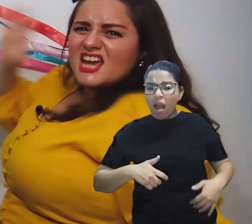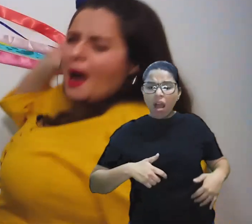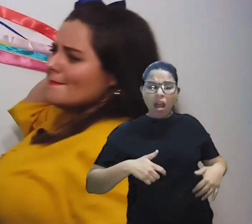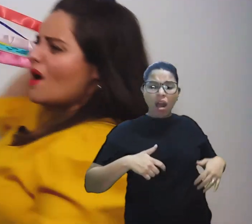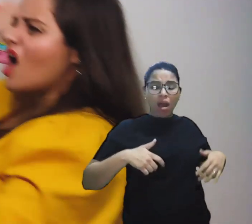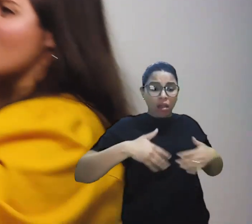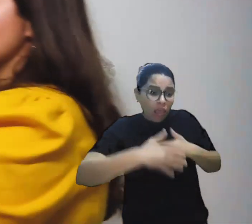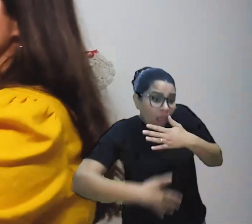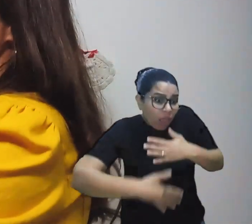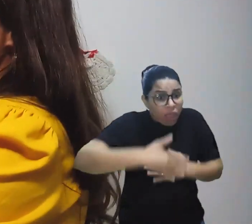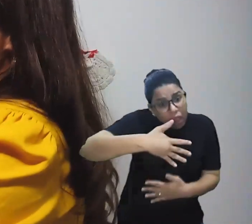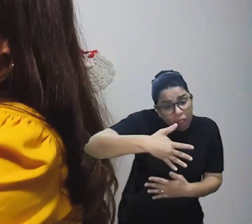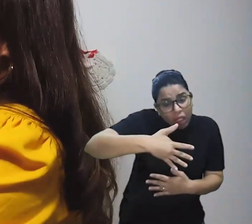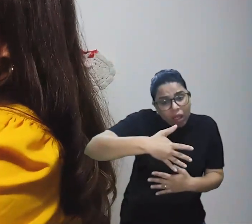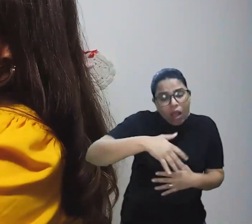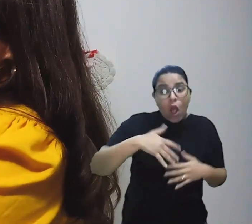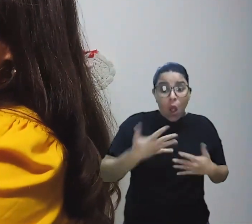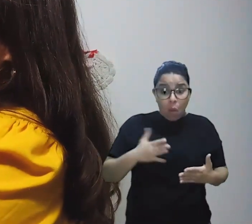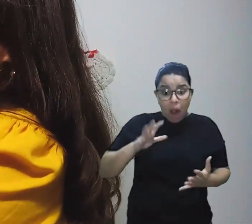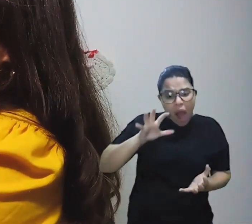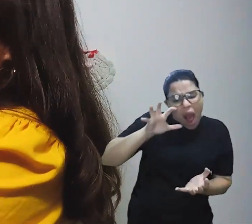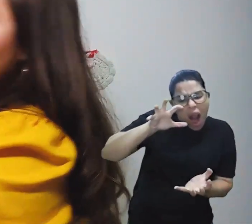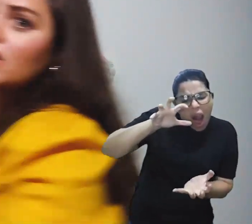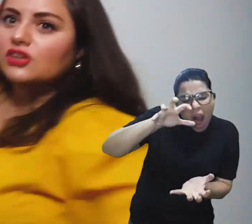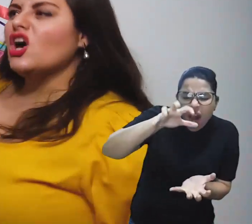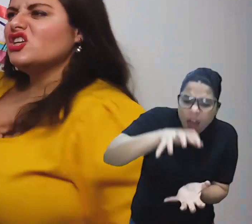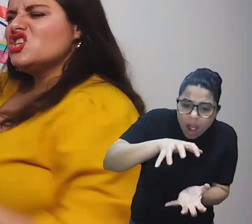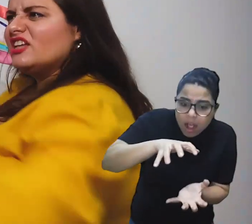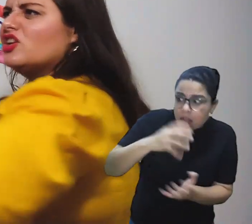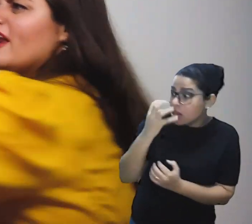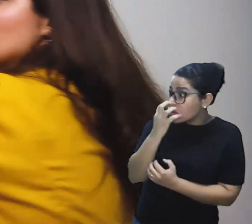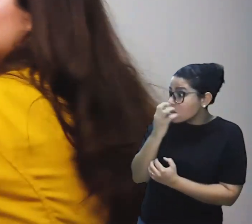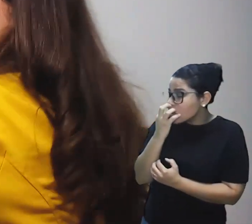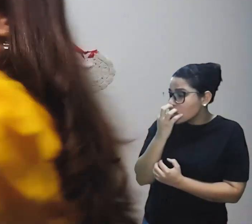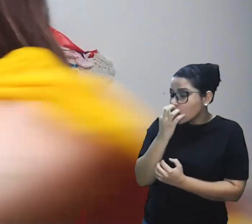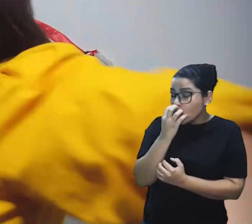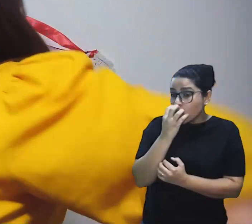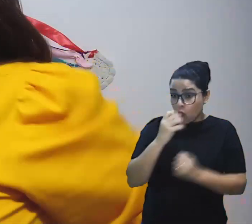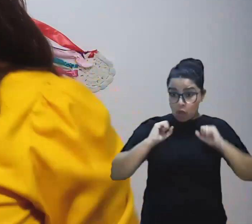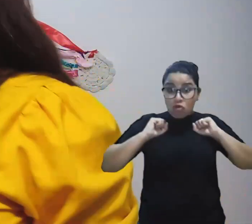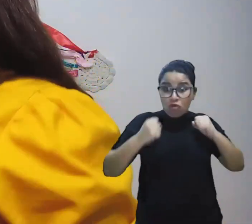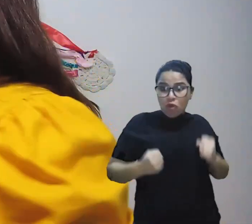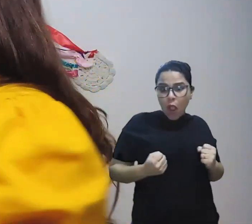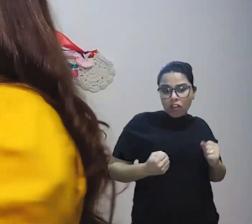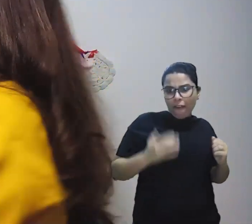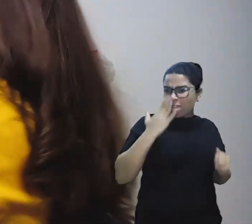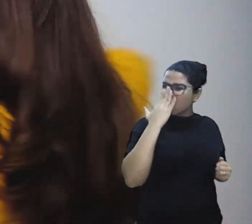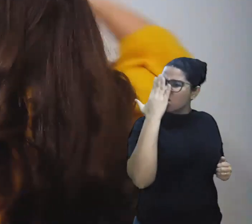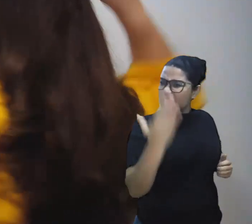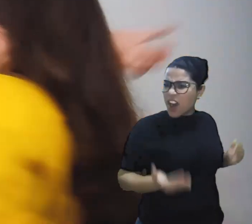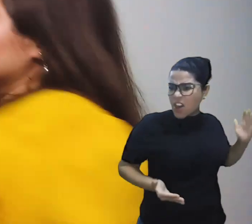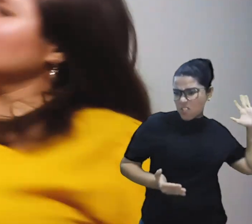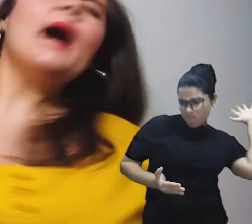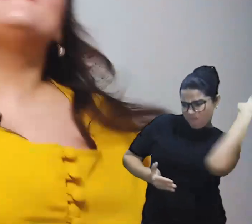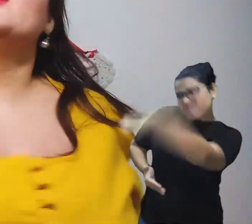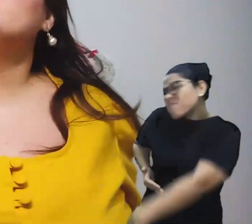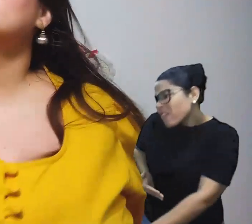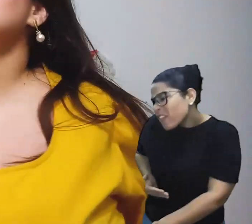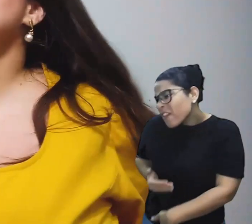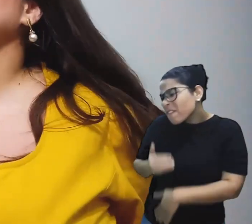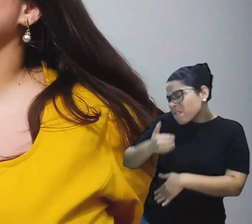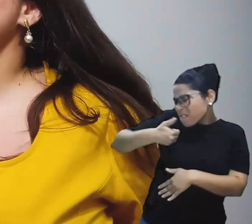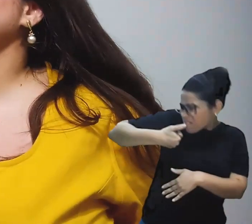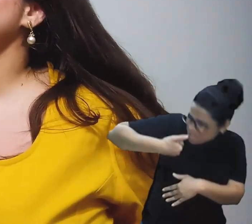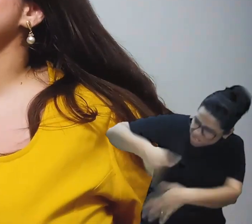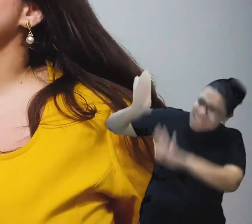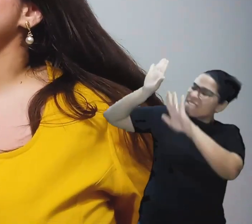ele ia abocanhar o Totó, Dorothy entrou na frente do leão com toda a sua coragem, deu um tapa no